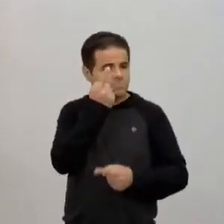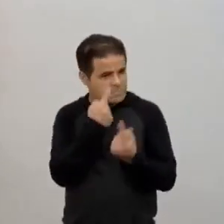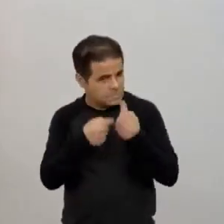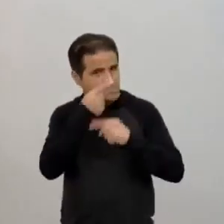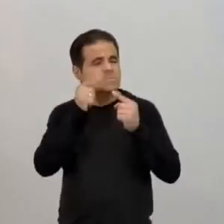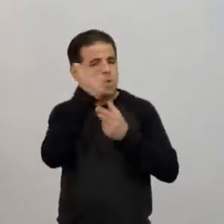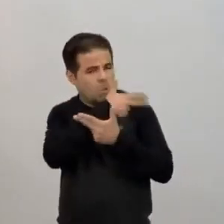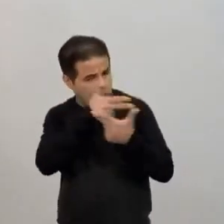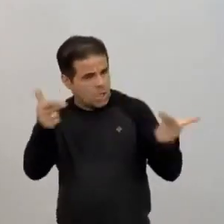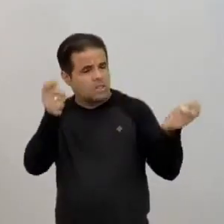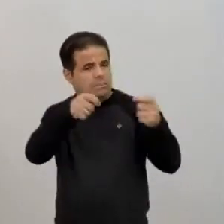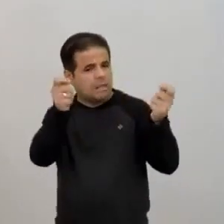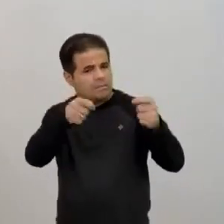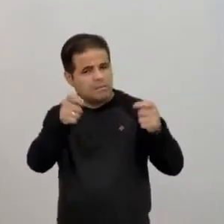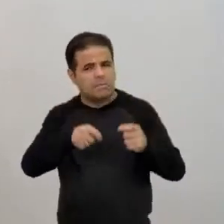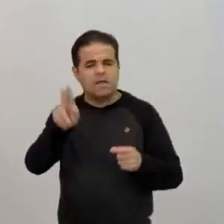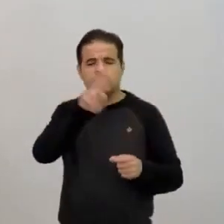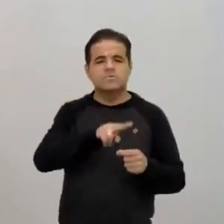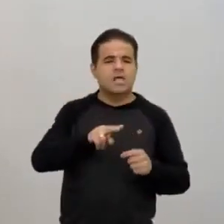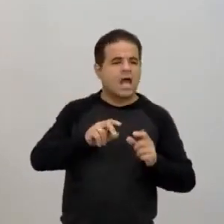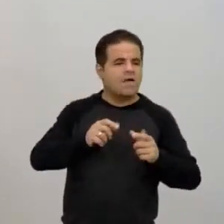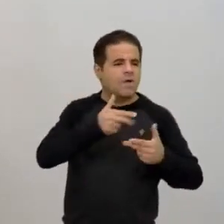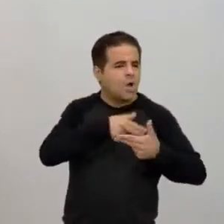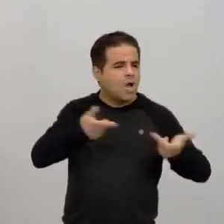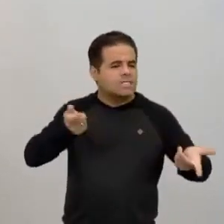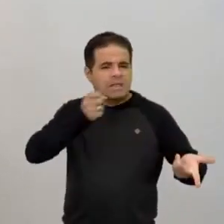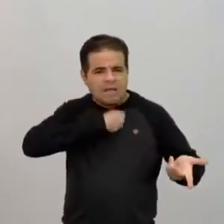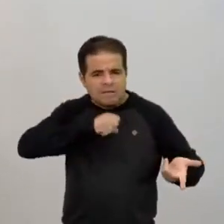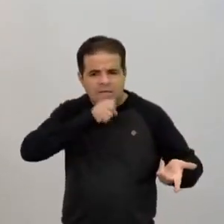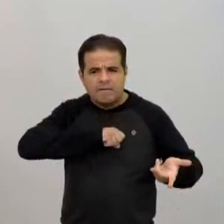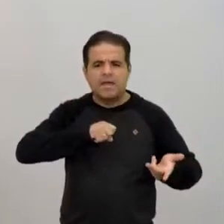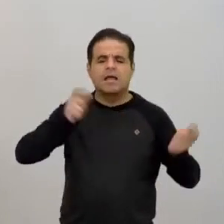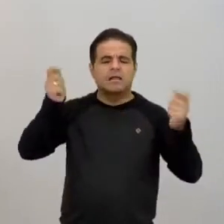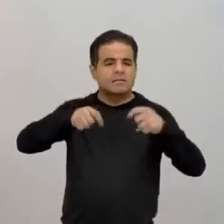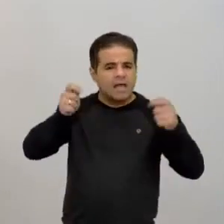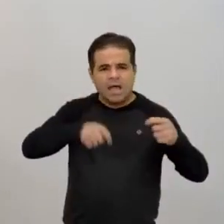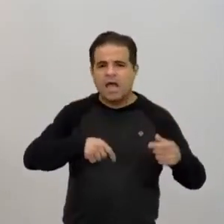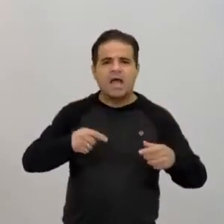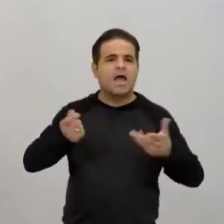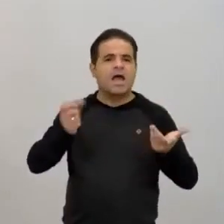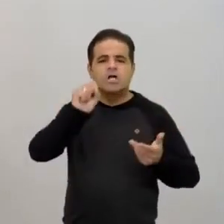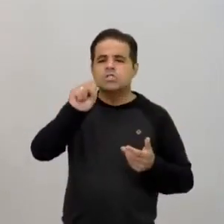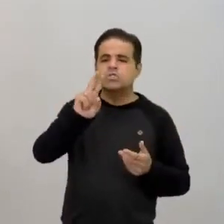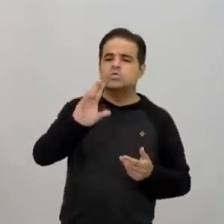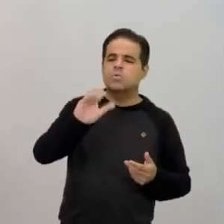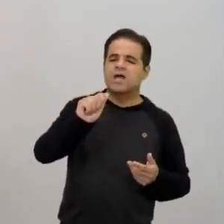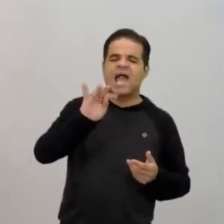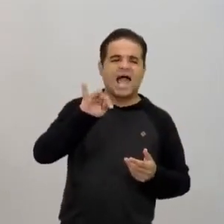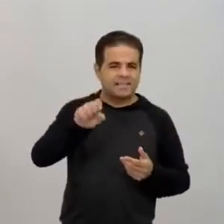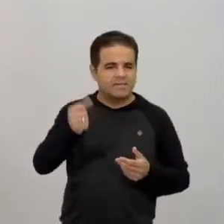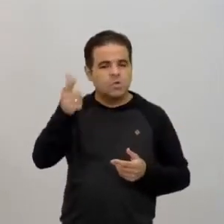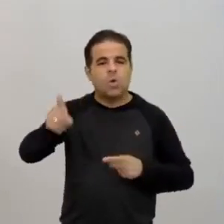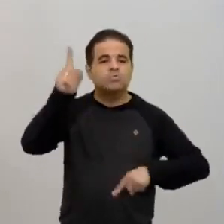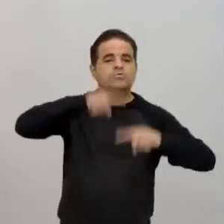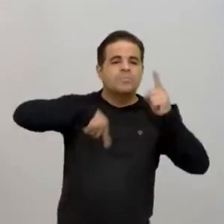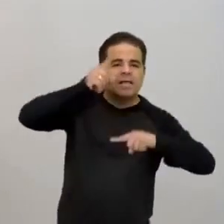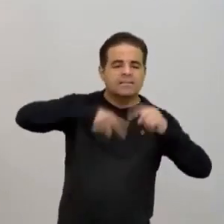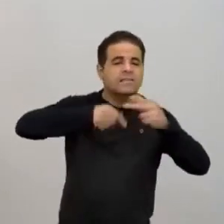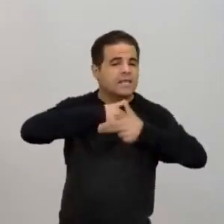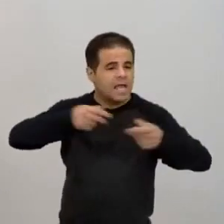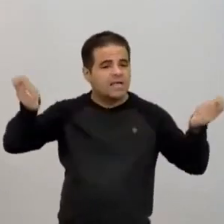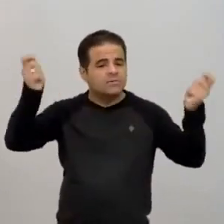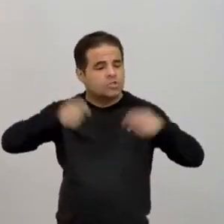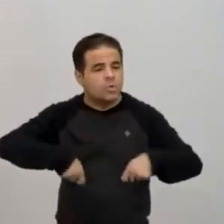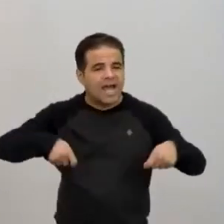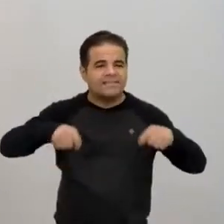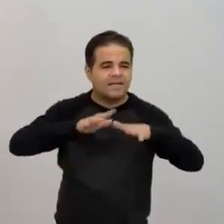outras coisas, a gente usava sucata, então tinha muita coisa que você poderia usar outros materiais, você podia fazer o que